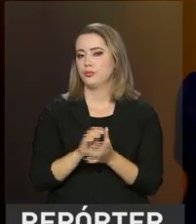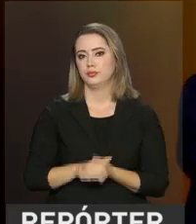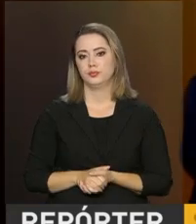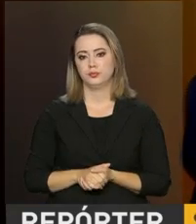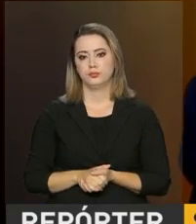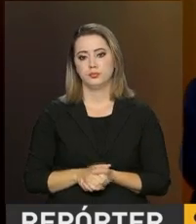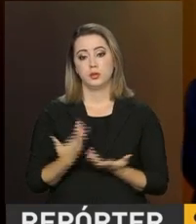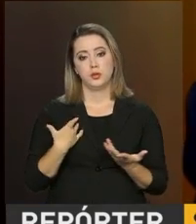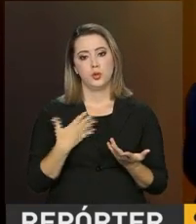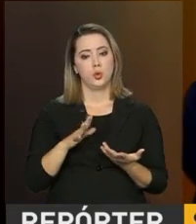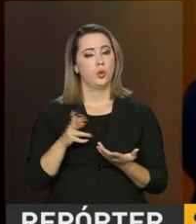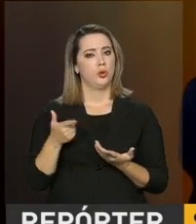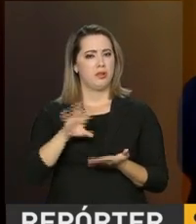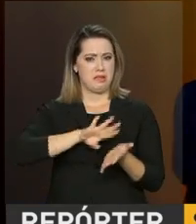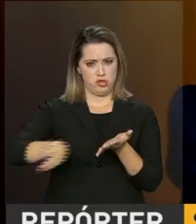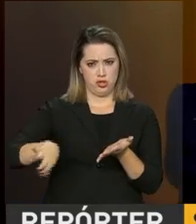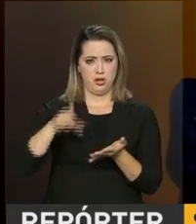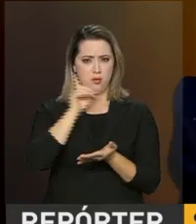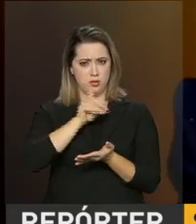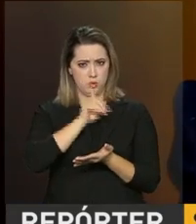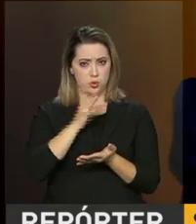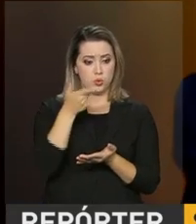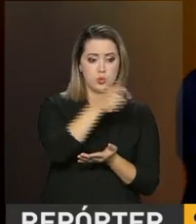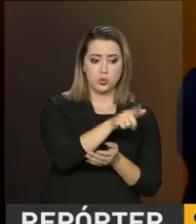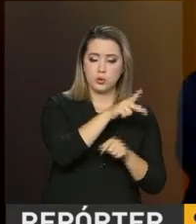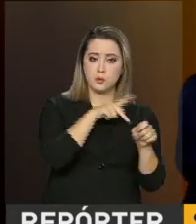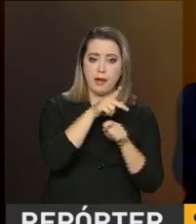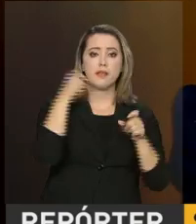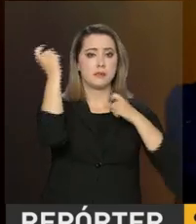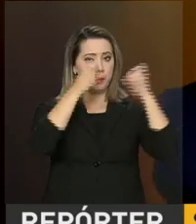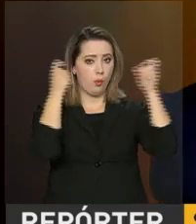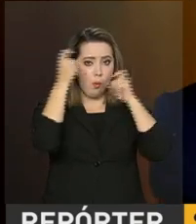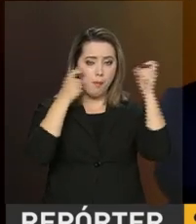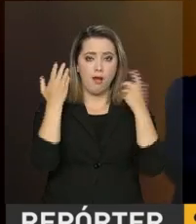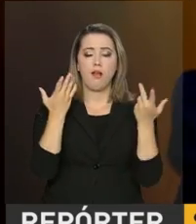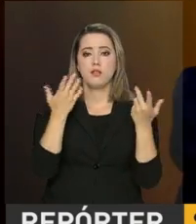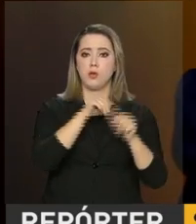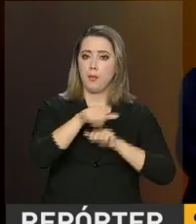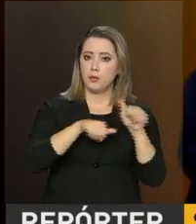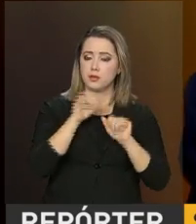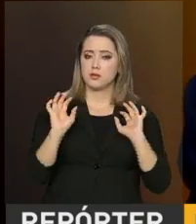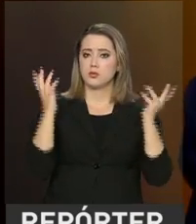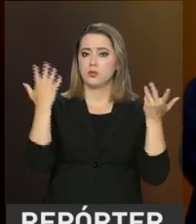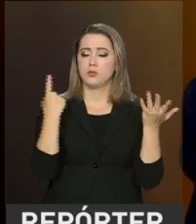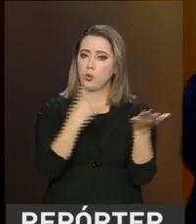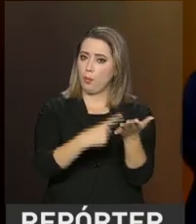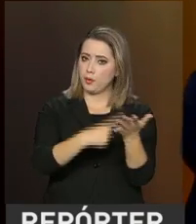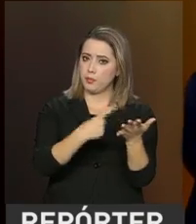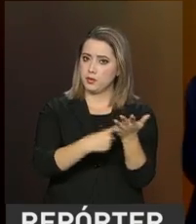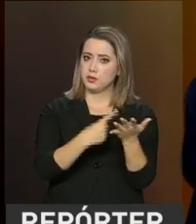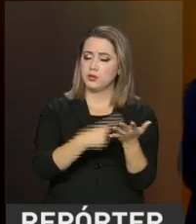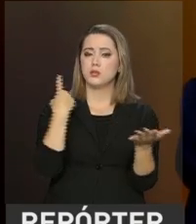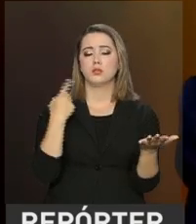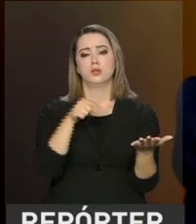Estados Unidos, todos os outros países estão preocupados com as mudanças climáticas e estão de acordo em cumprir